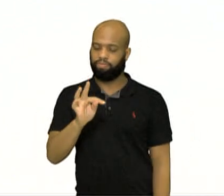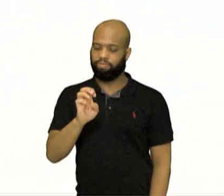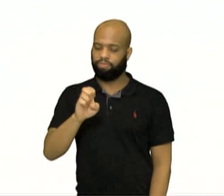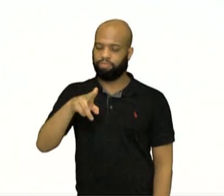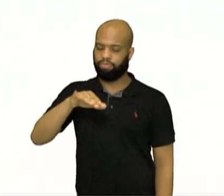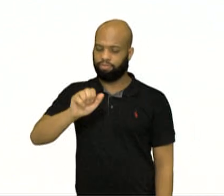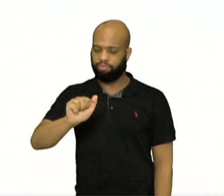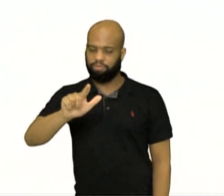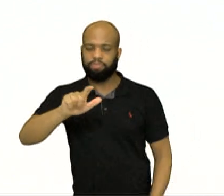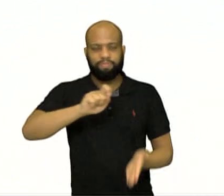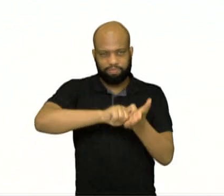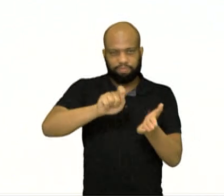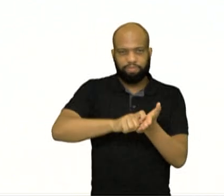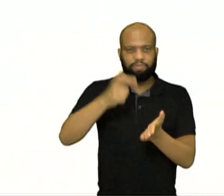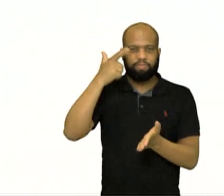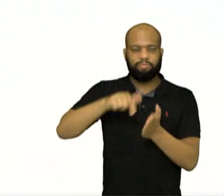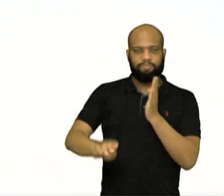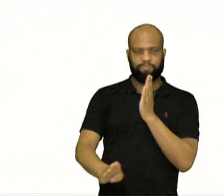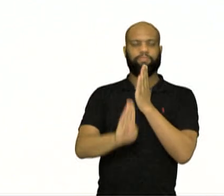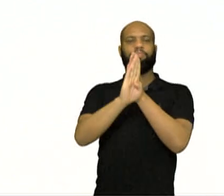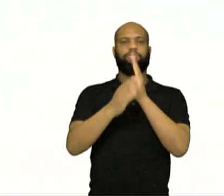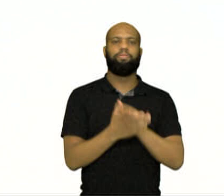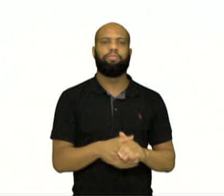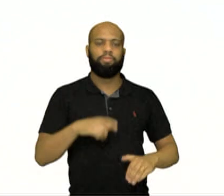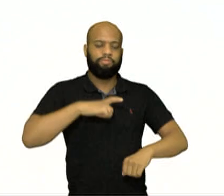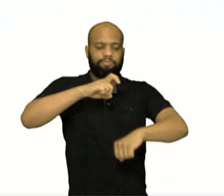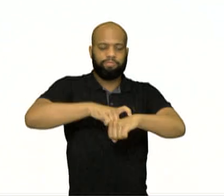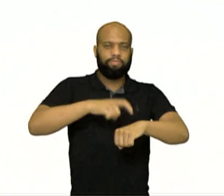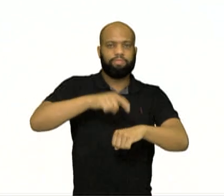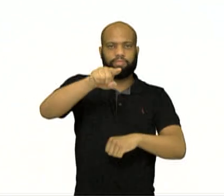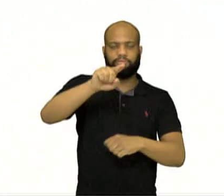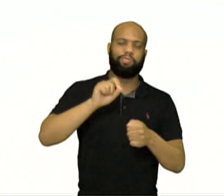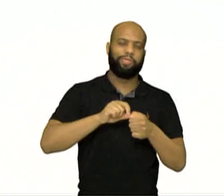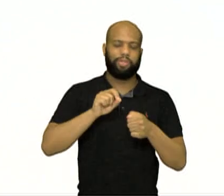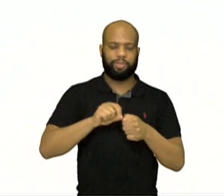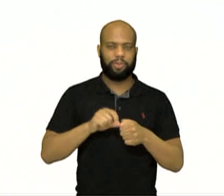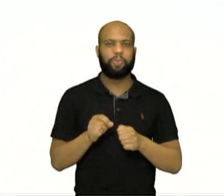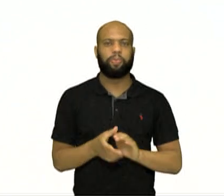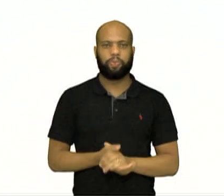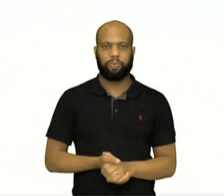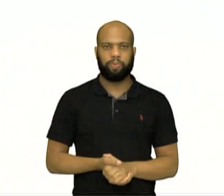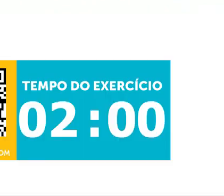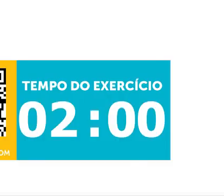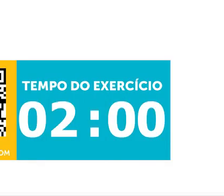forma extensa que você vai achar o valor. Tempo para você fazer.